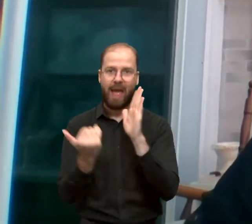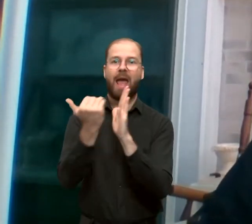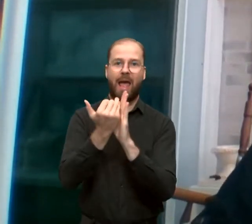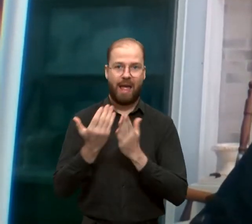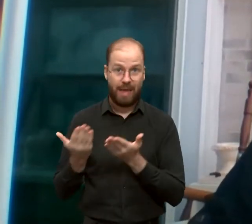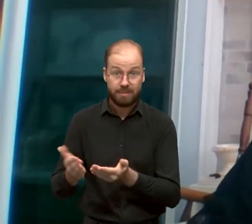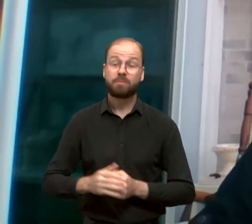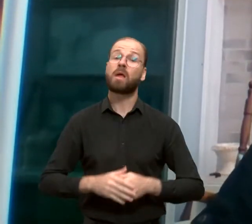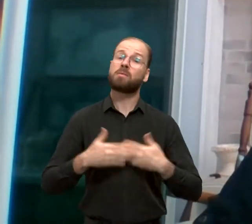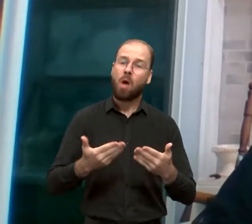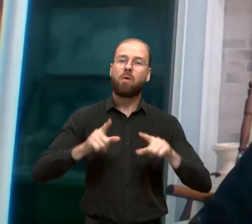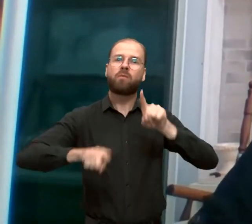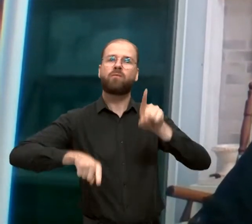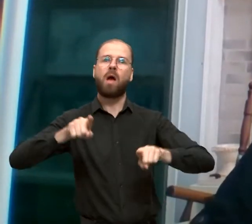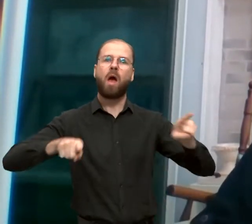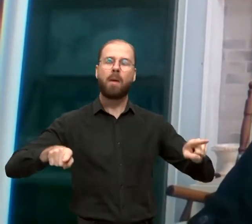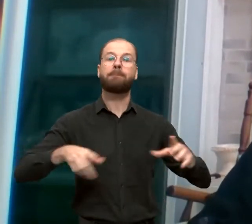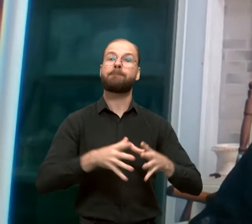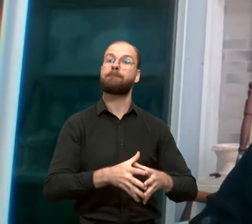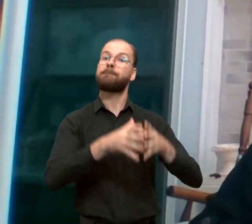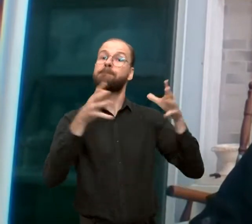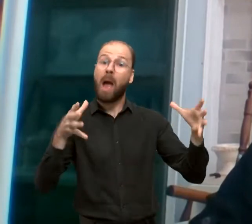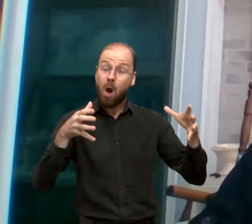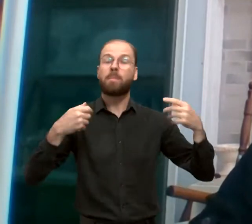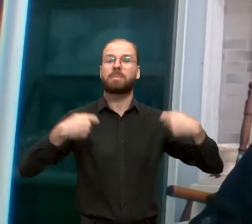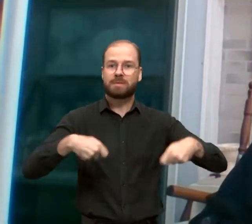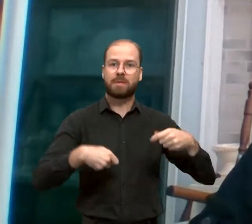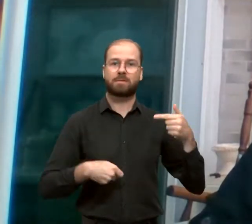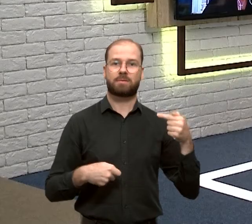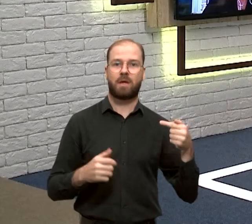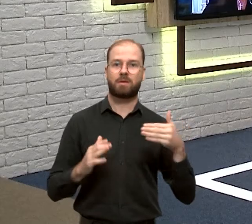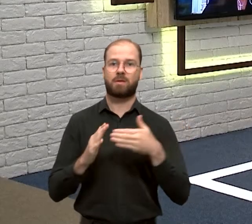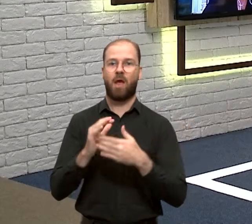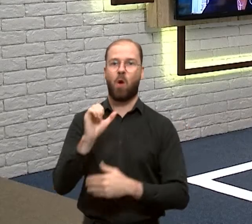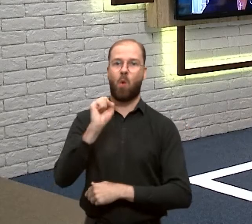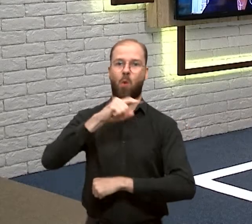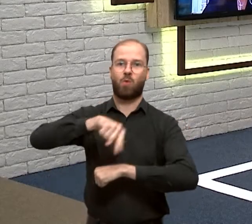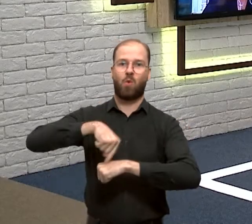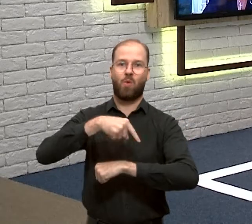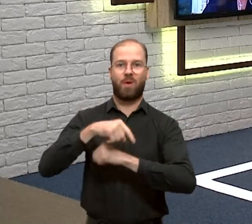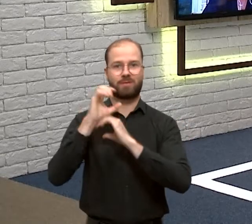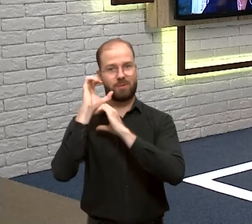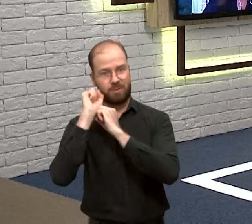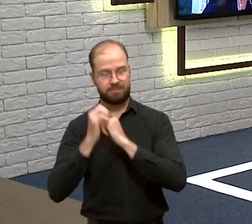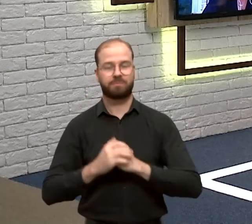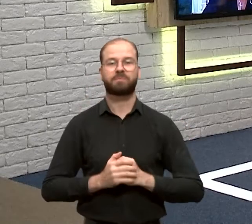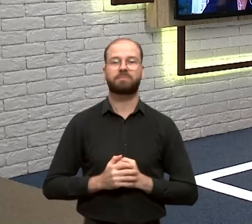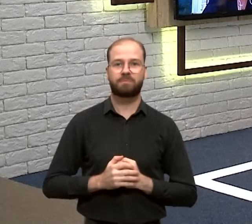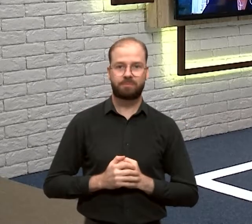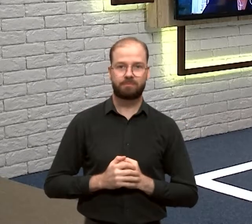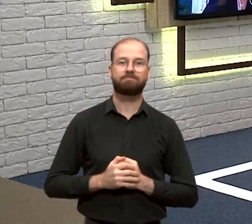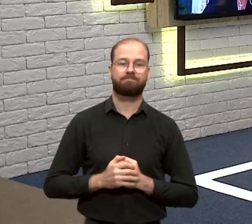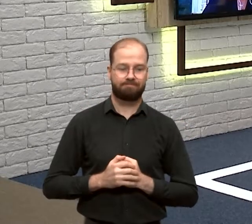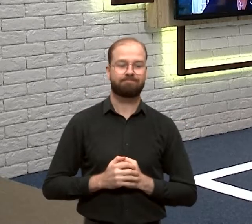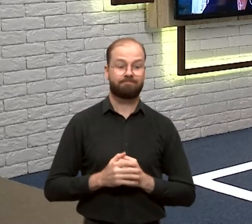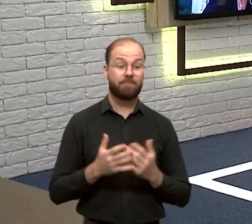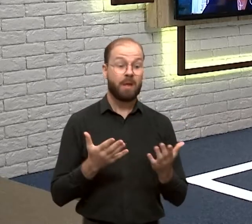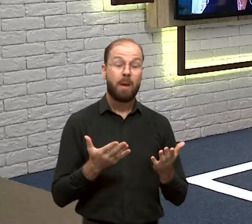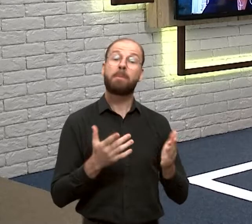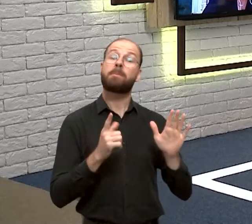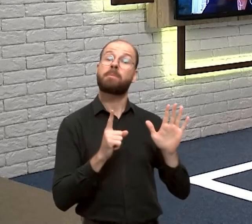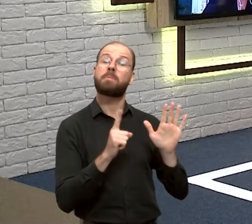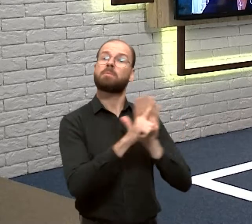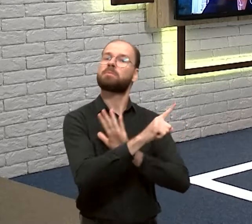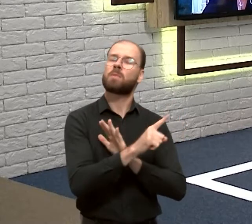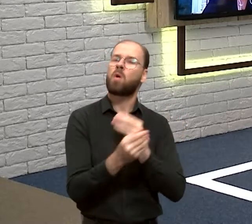grande maioria que necessita aí de 7 a 8 horas de sono. Professora, mas uma noite mal